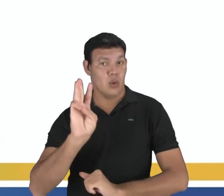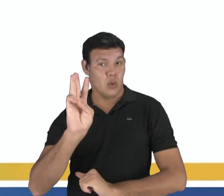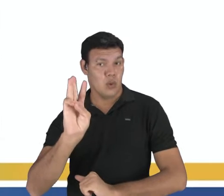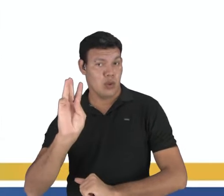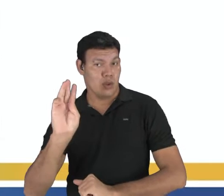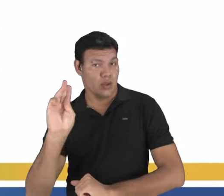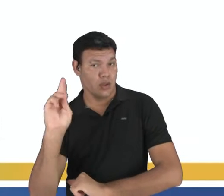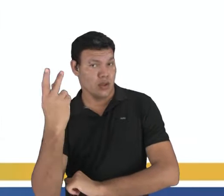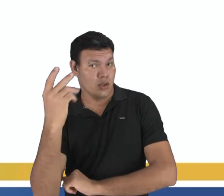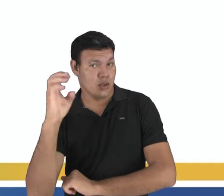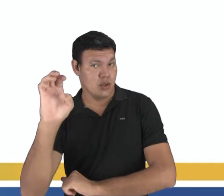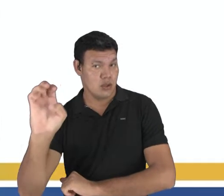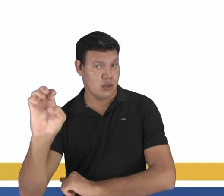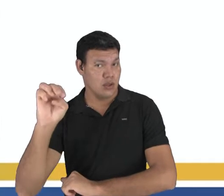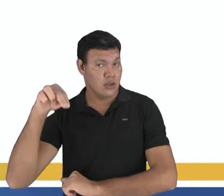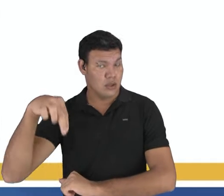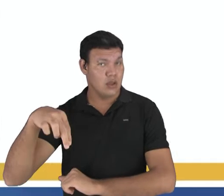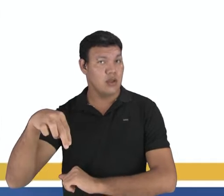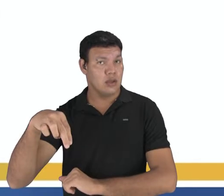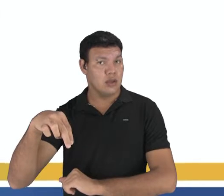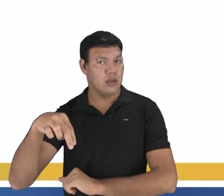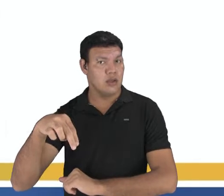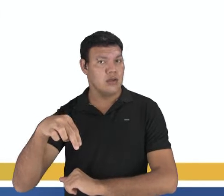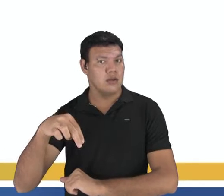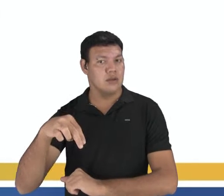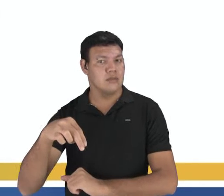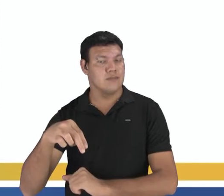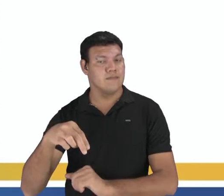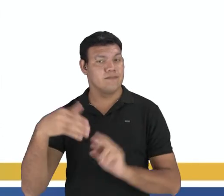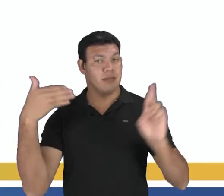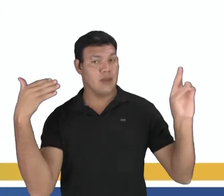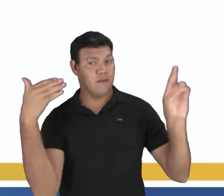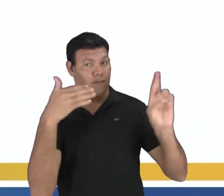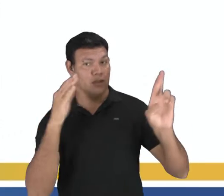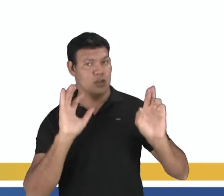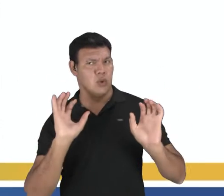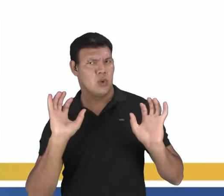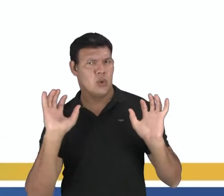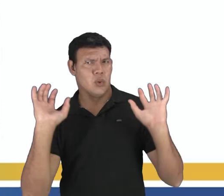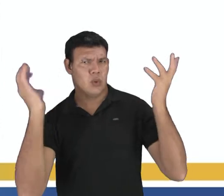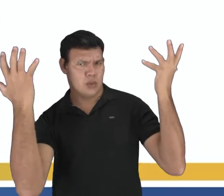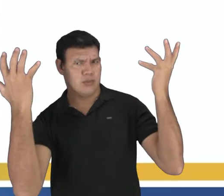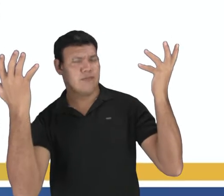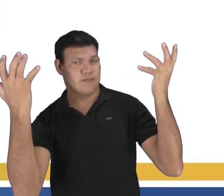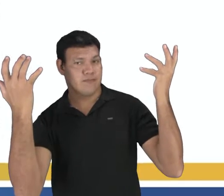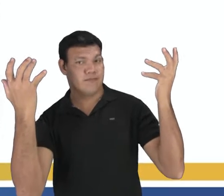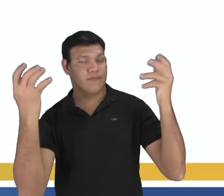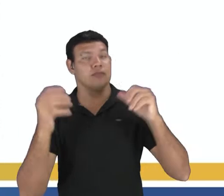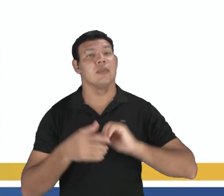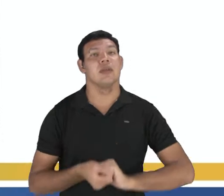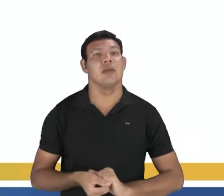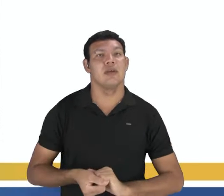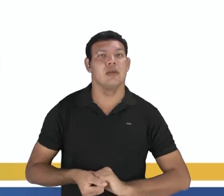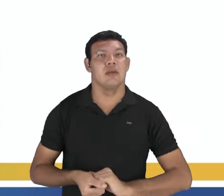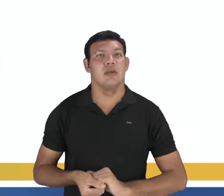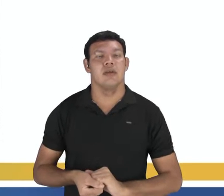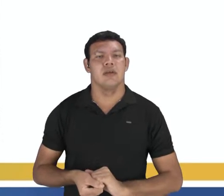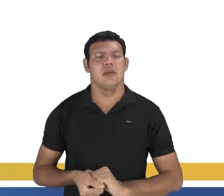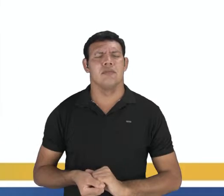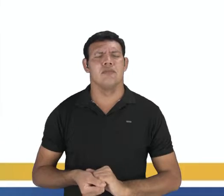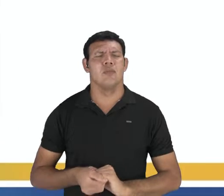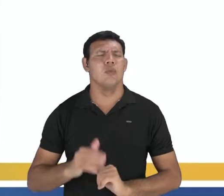se referir a tempo como no exemplo when was The Last Time You Travel to